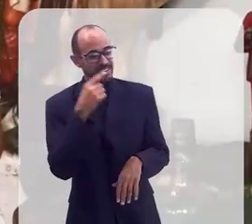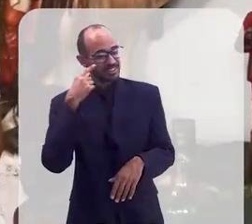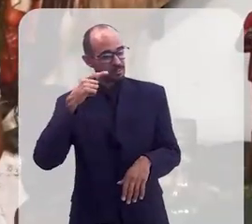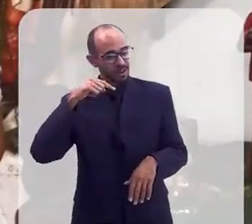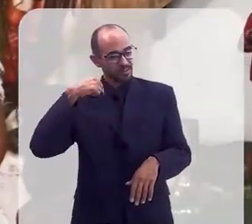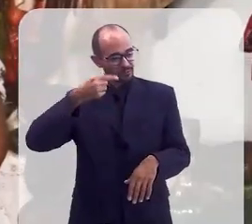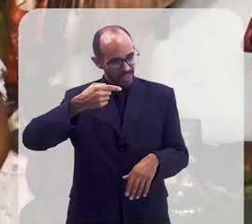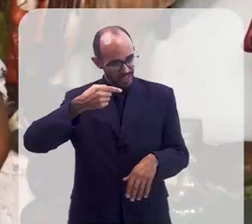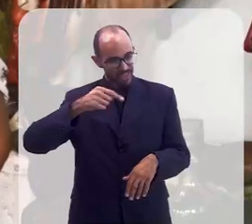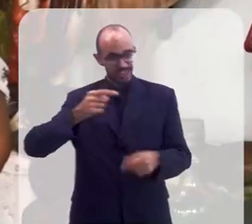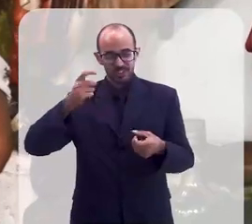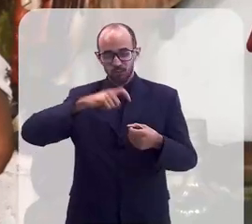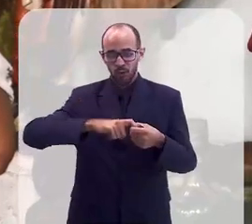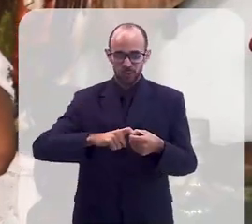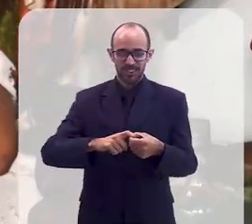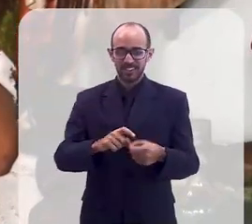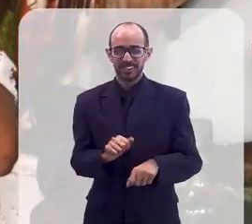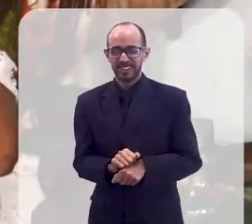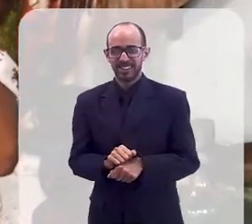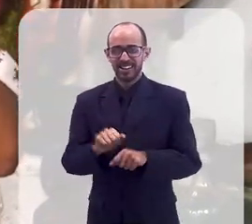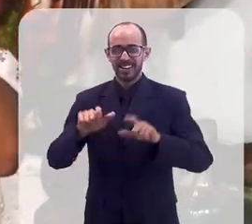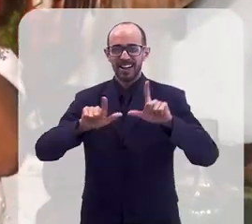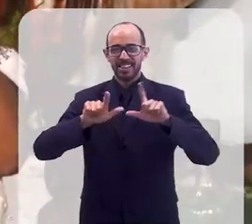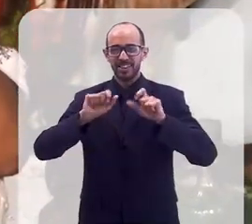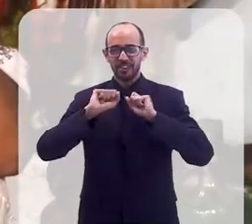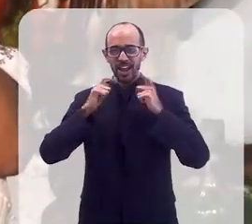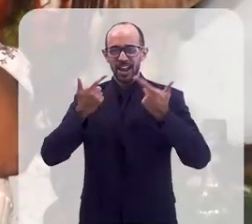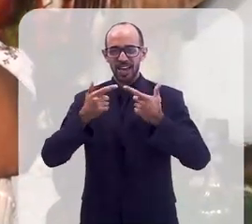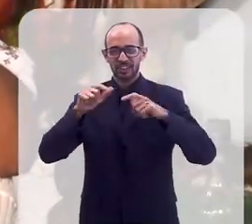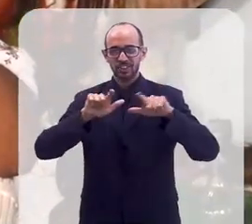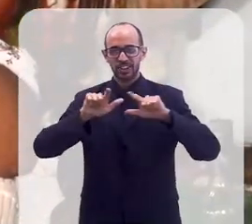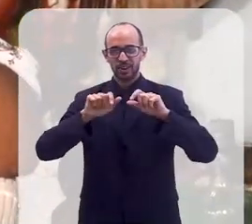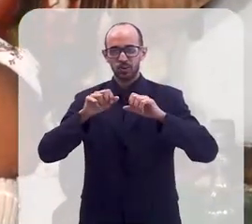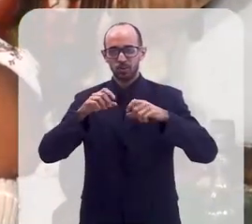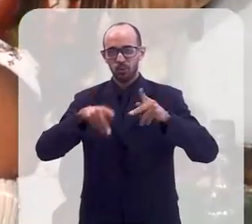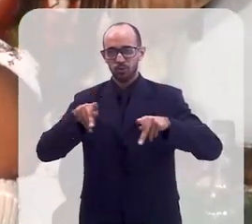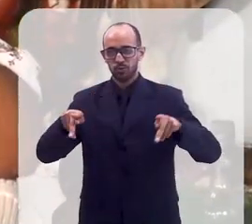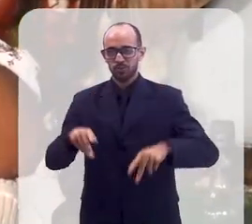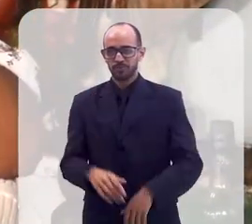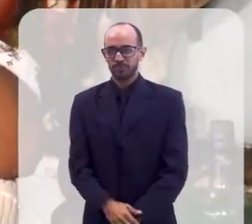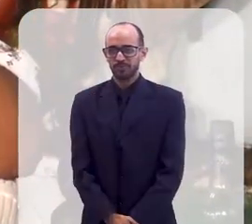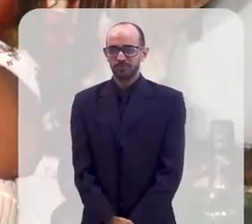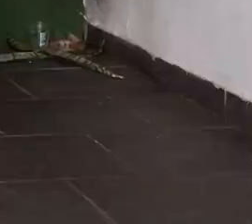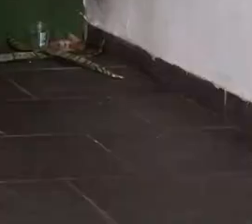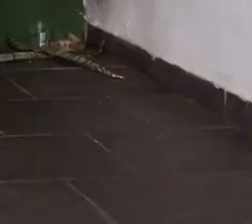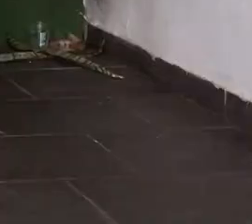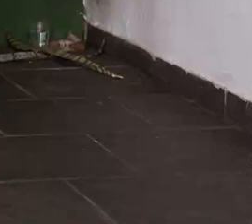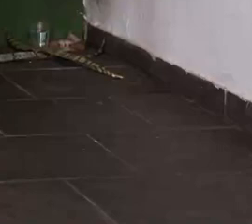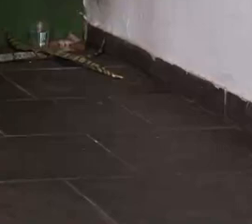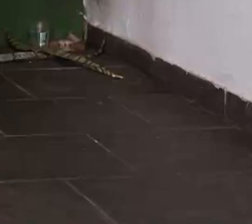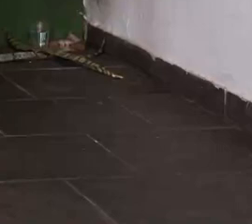Bem, semana que vem nós estamos de volta aqui na TV Alerj, canal do Povo.